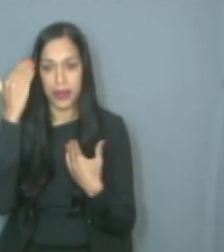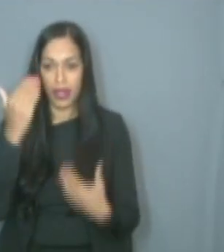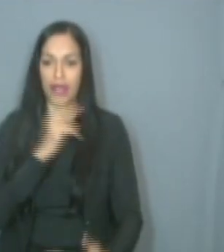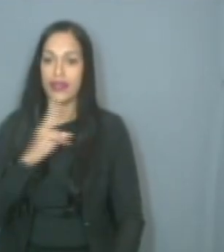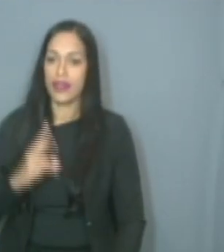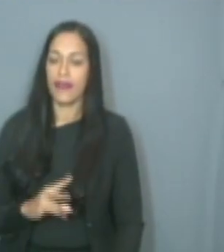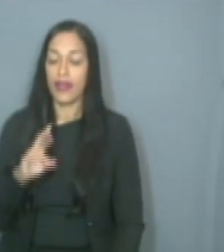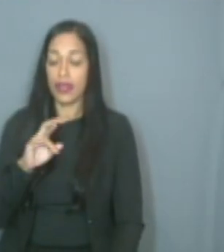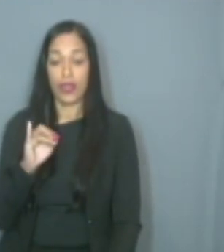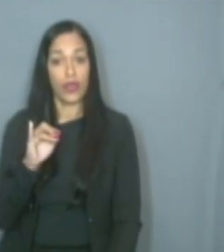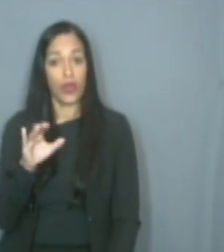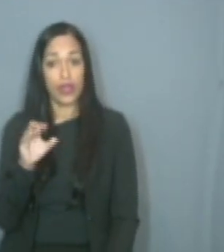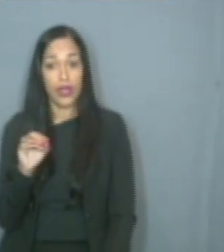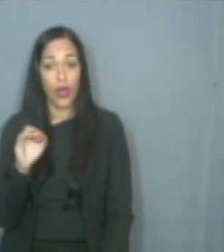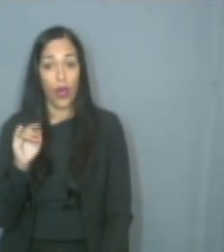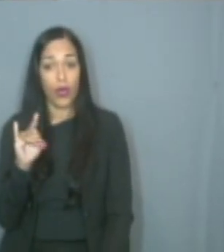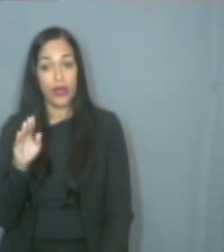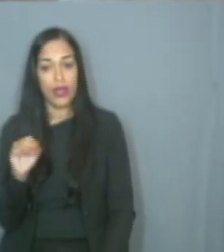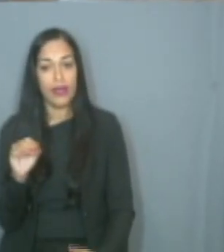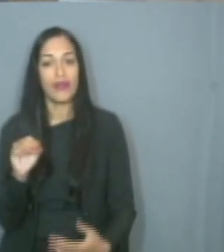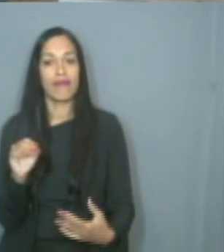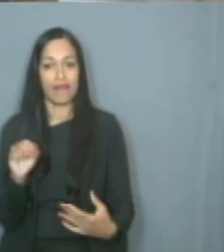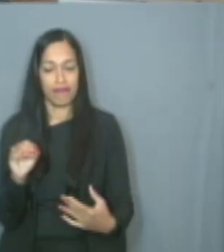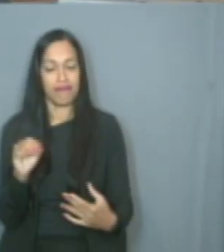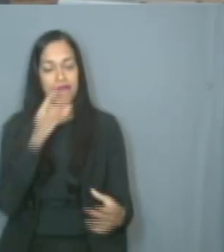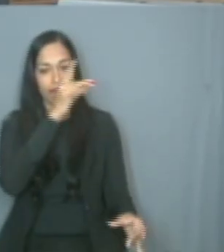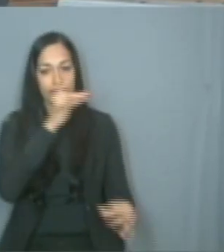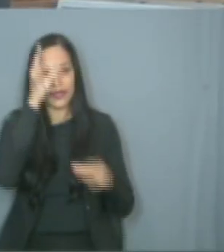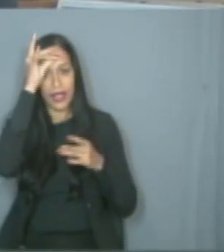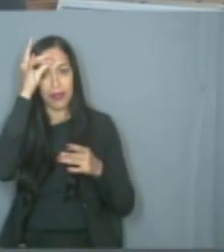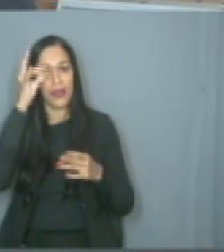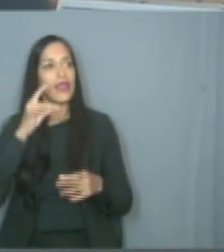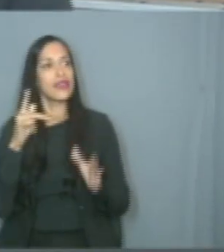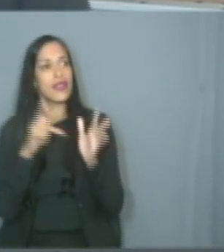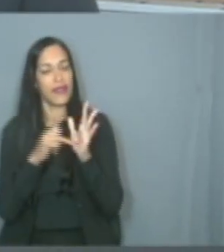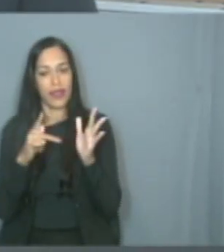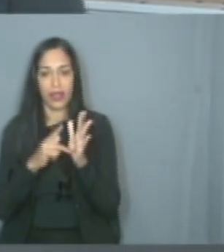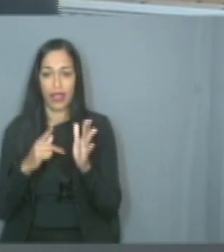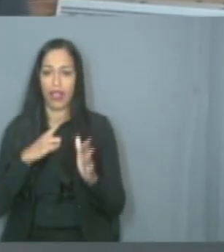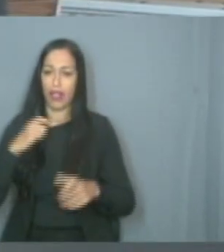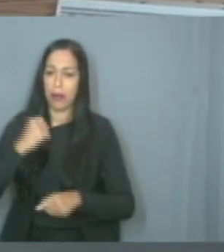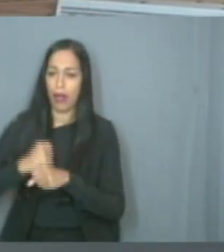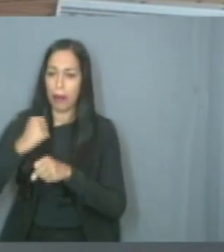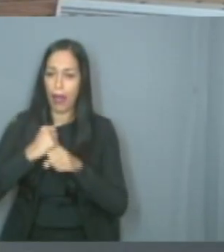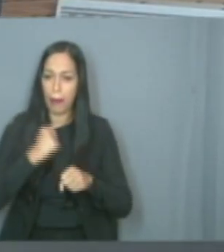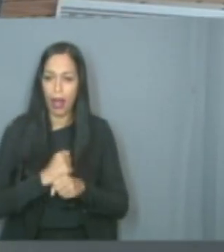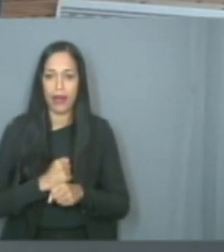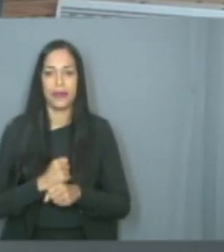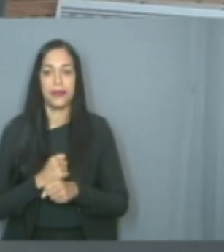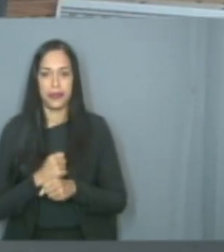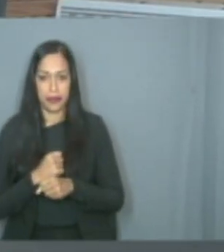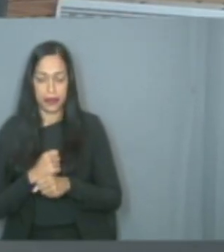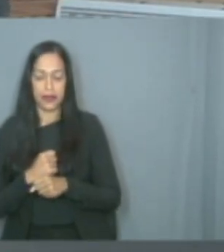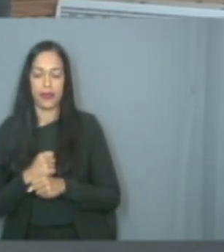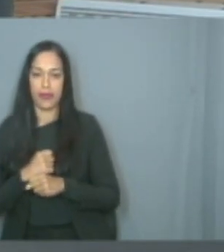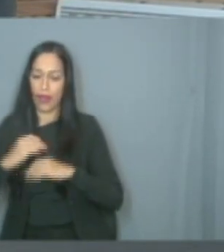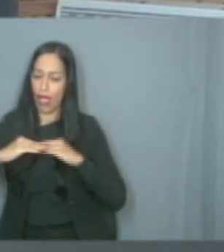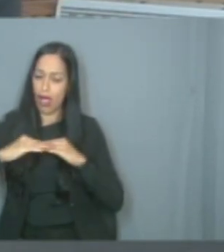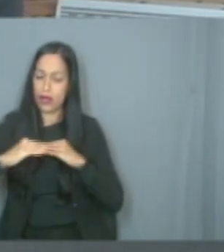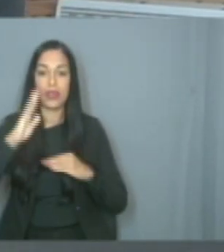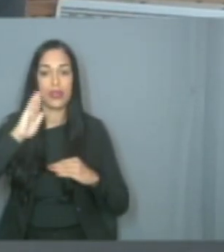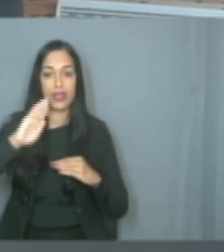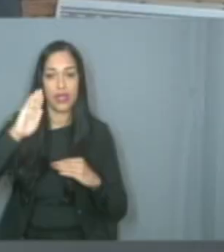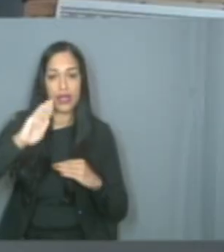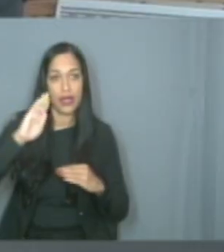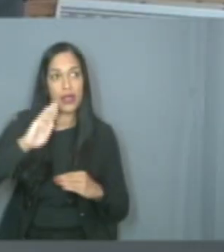vereador Rodrigo Coutinho. Incorporo vossa parte na íntegra. E é verdade, nós temos obras recentes de calçadas